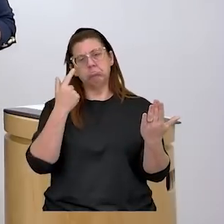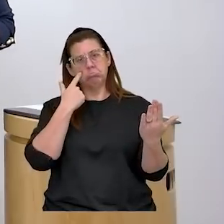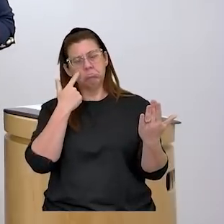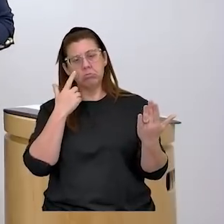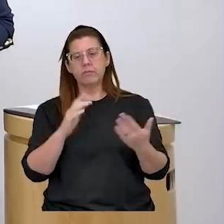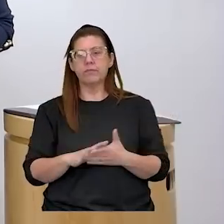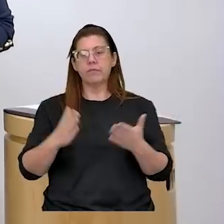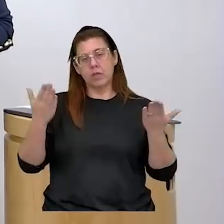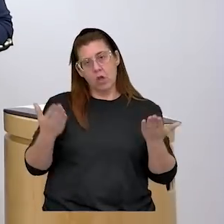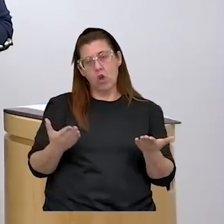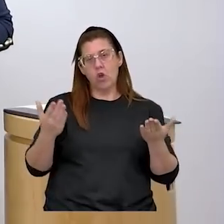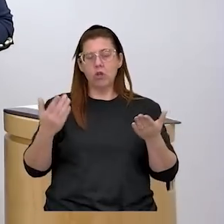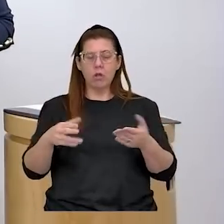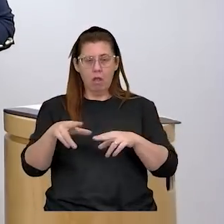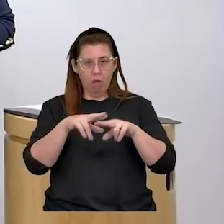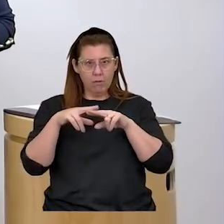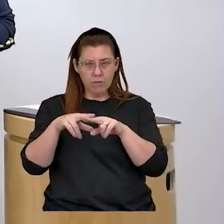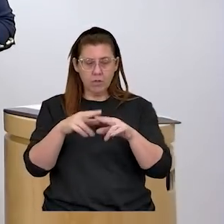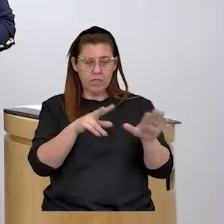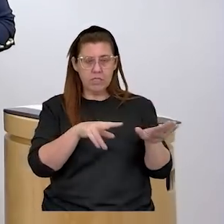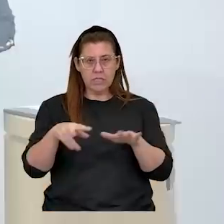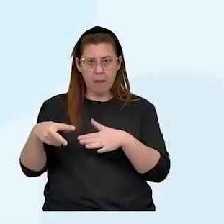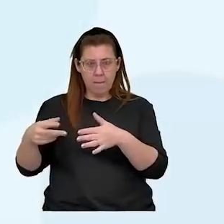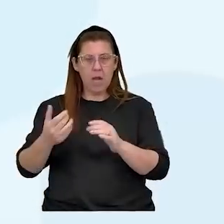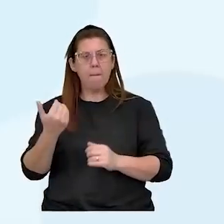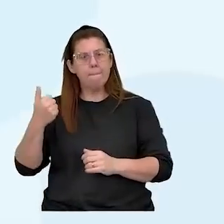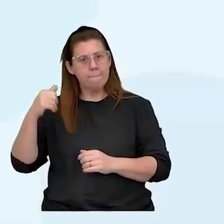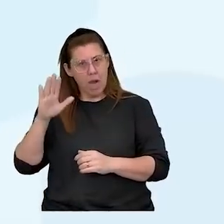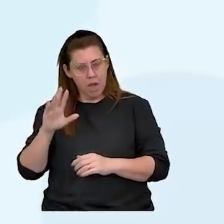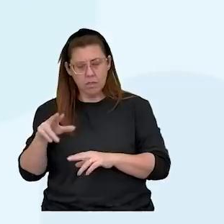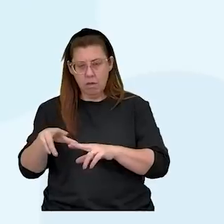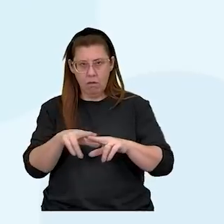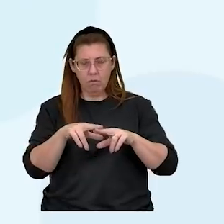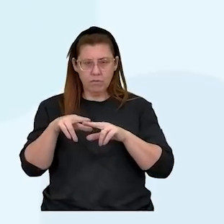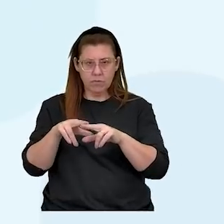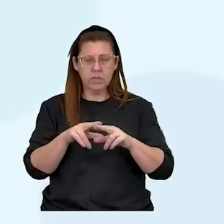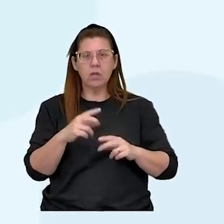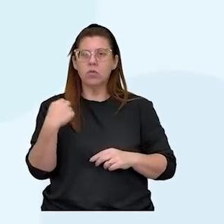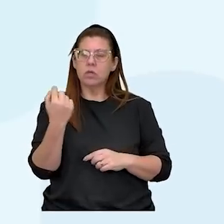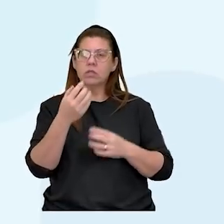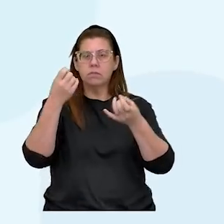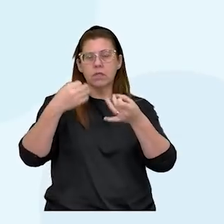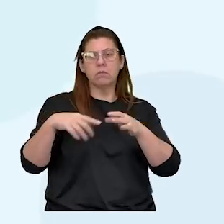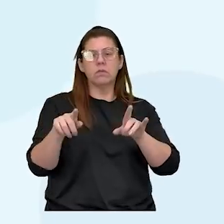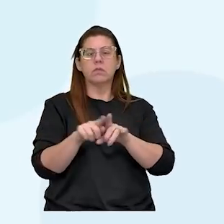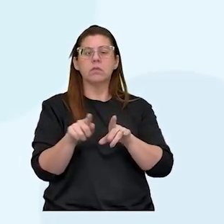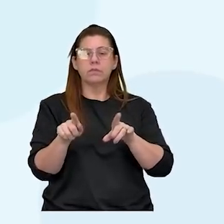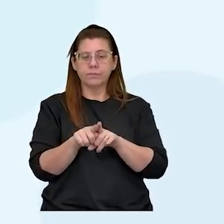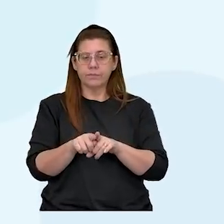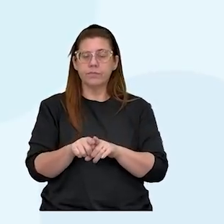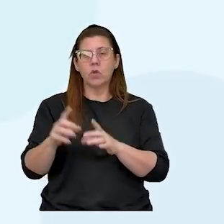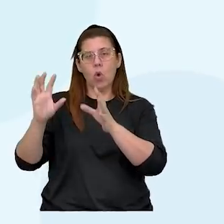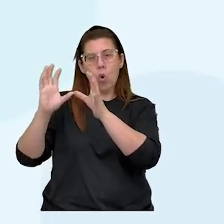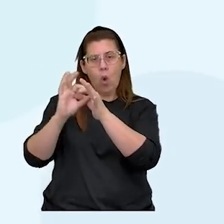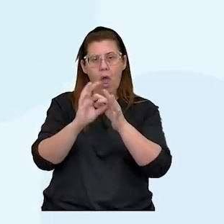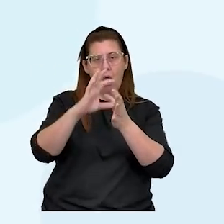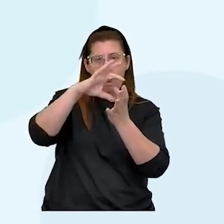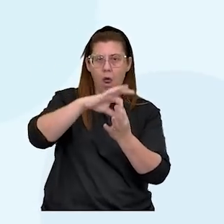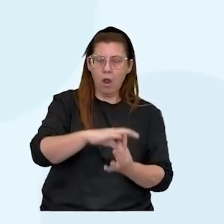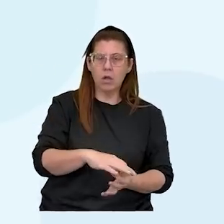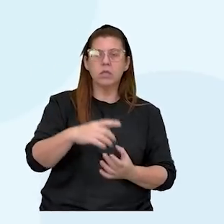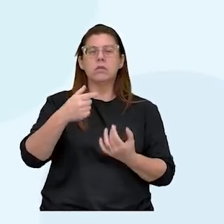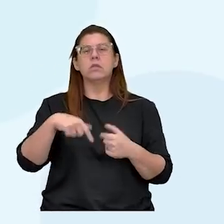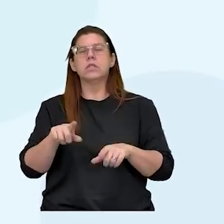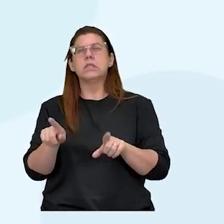Hoje, então, nós fizemos essa parte da revisão. Durante a semana, vamos fazer mais questões de revisão. Nós falamos um pouquinho sobre a coerência, a coesão, que é o sentido